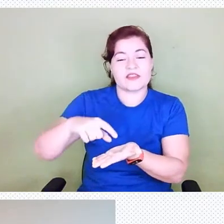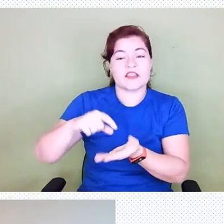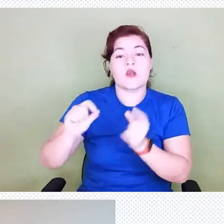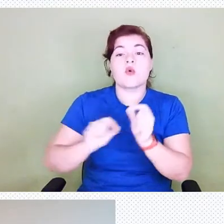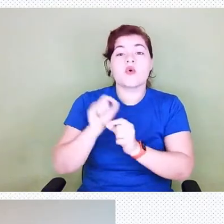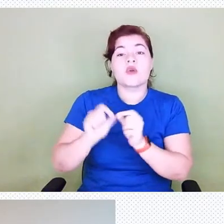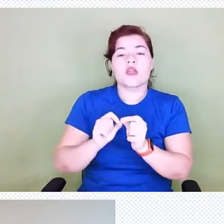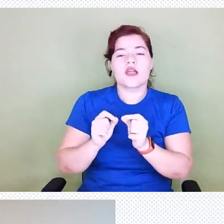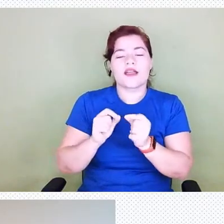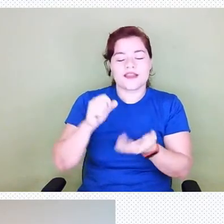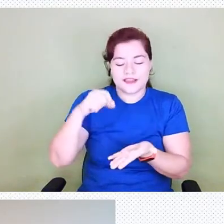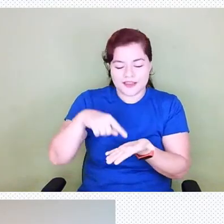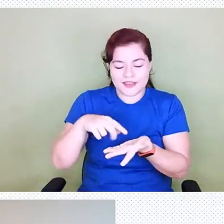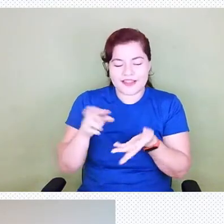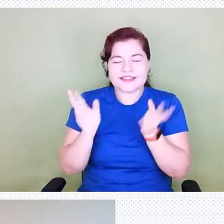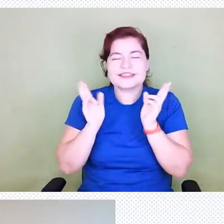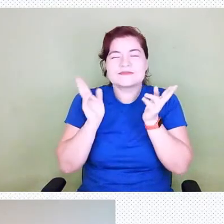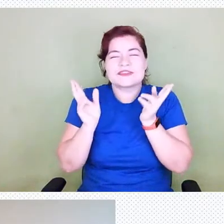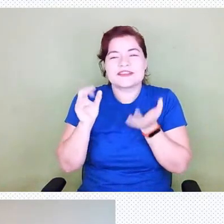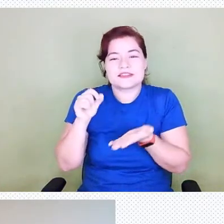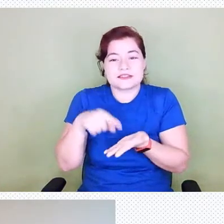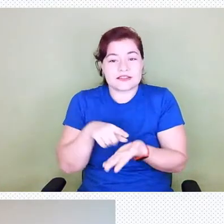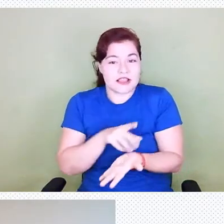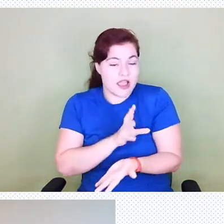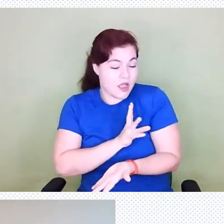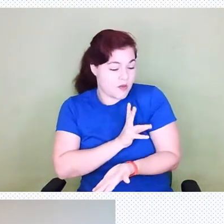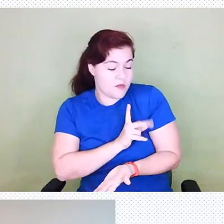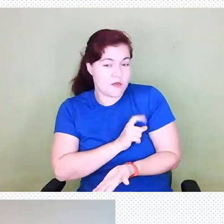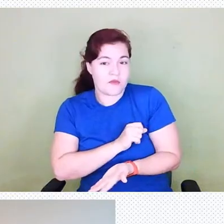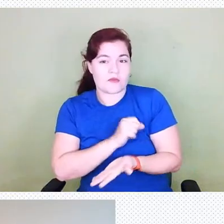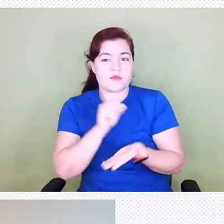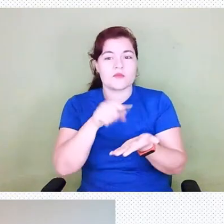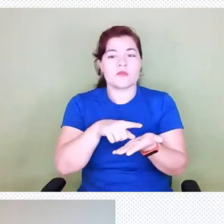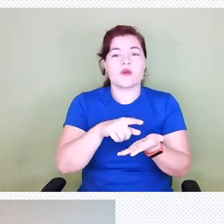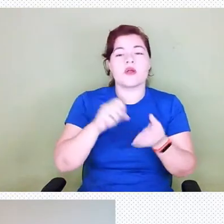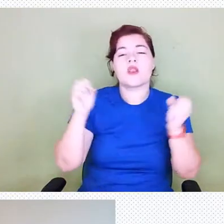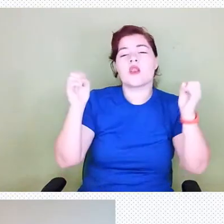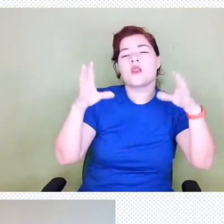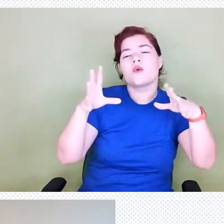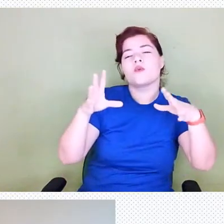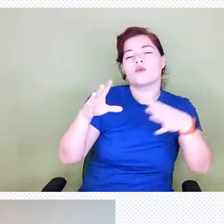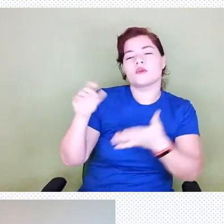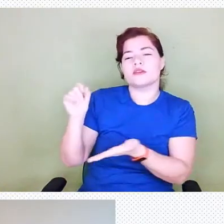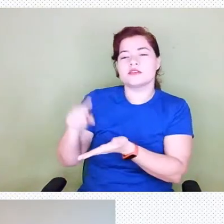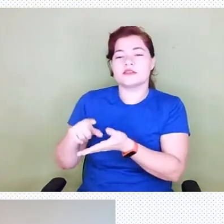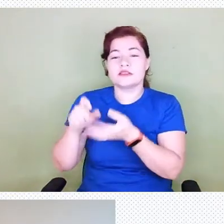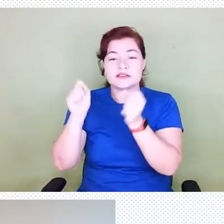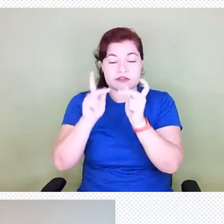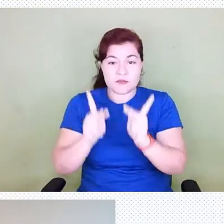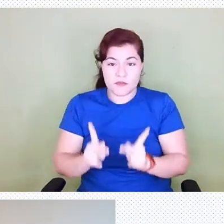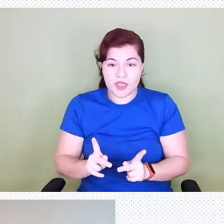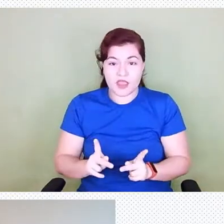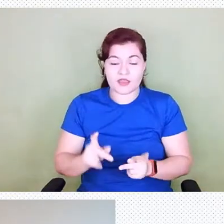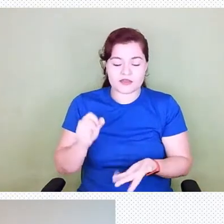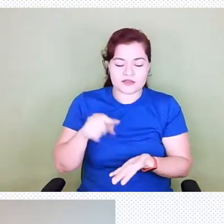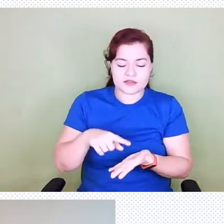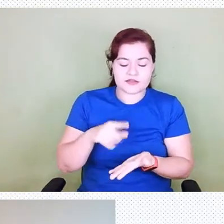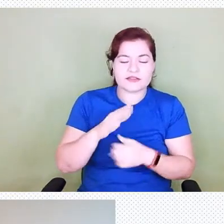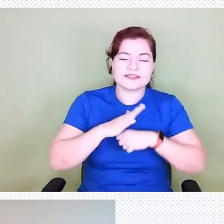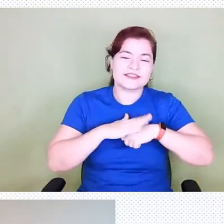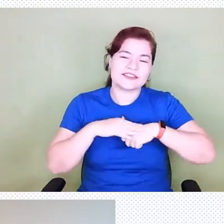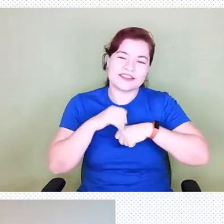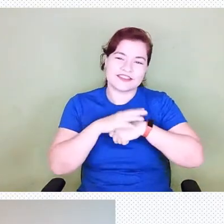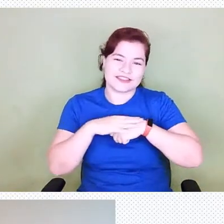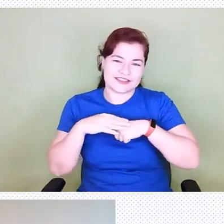da esperança, do amor, da luz, da paz, da